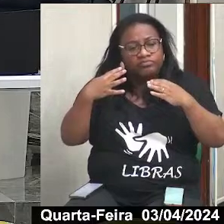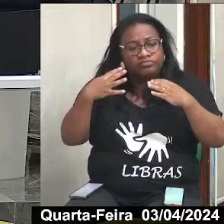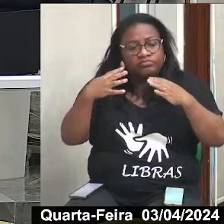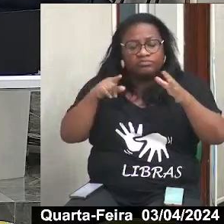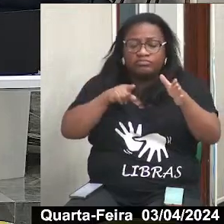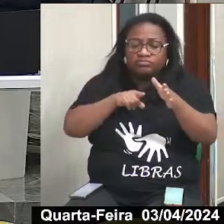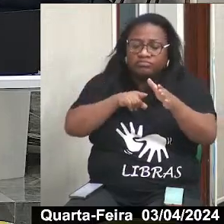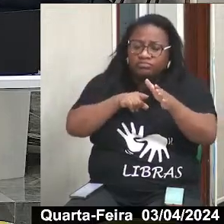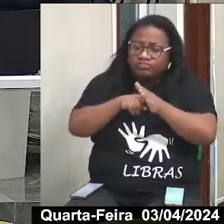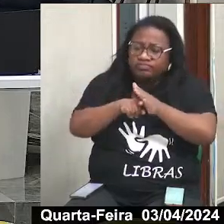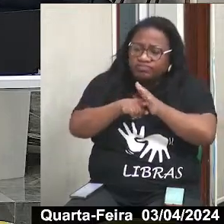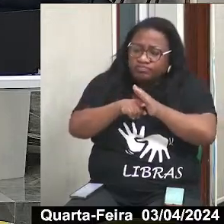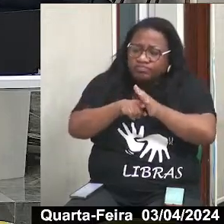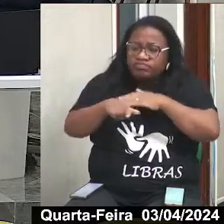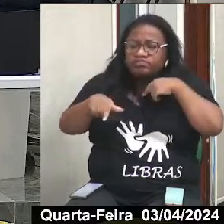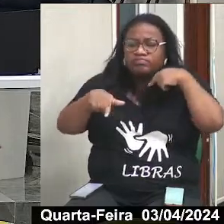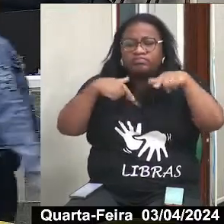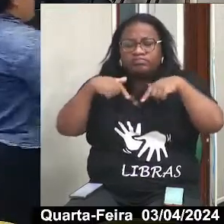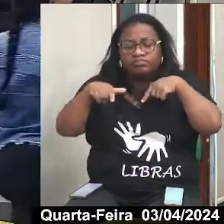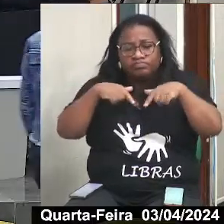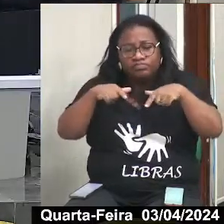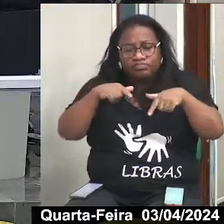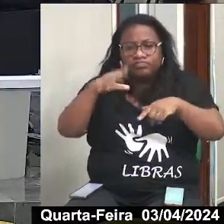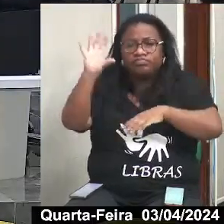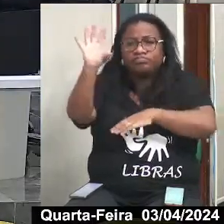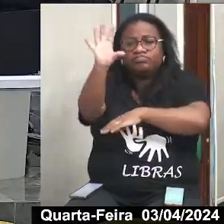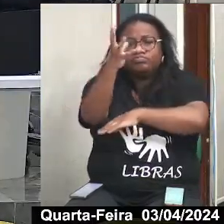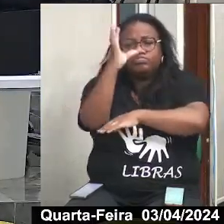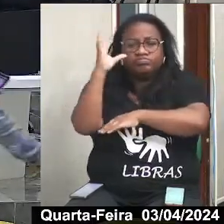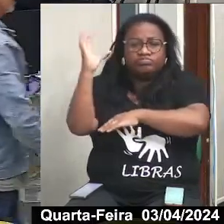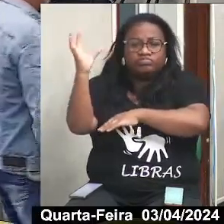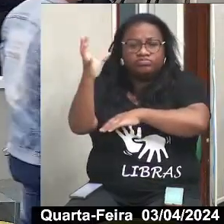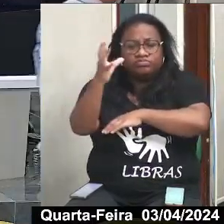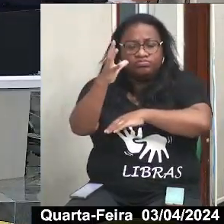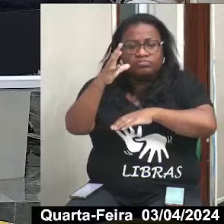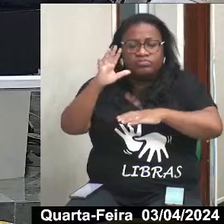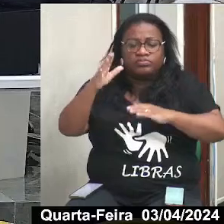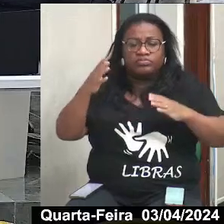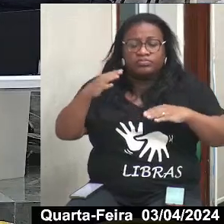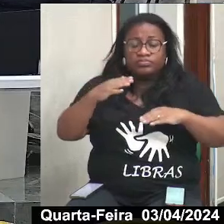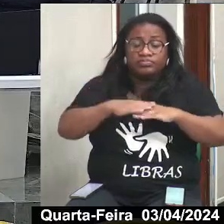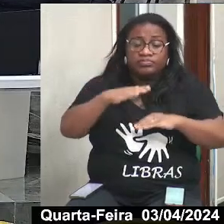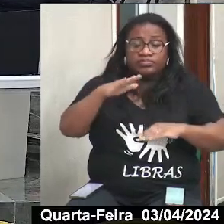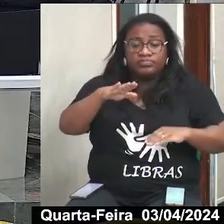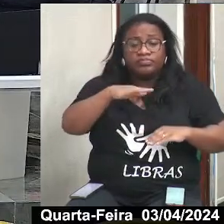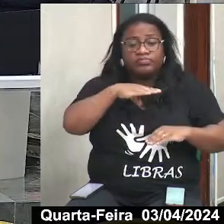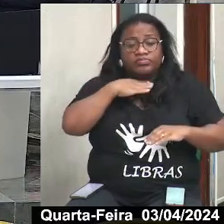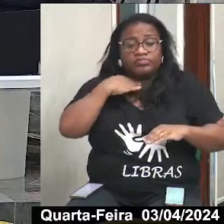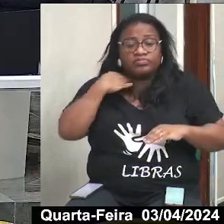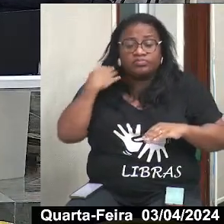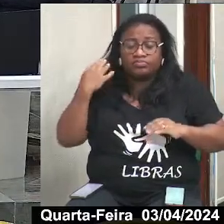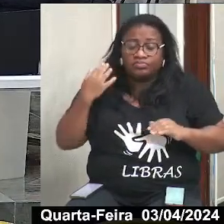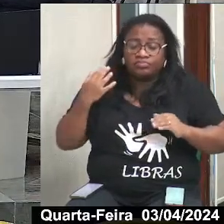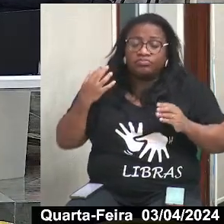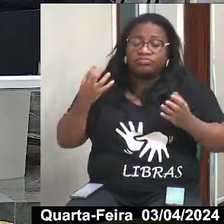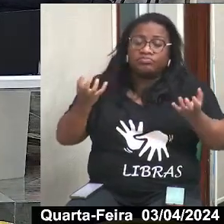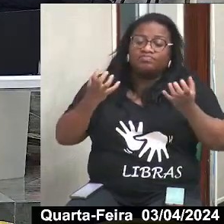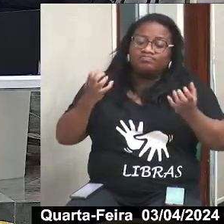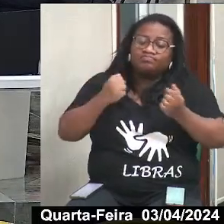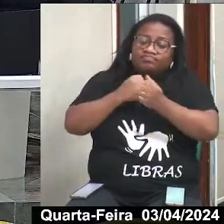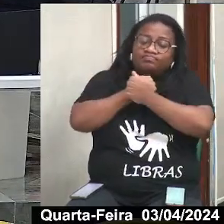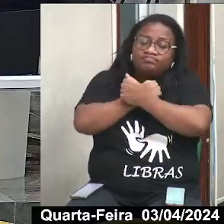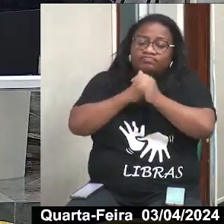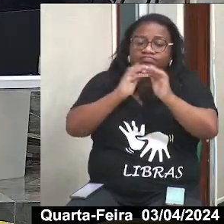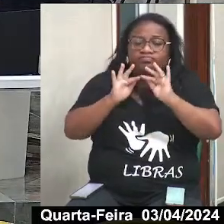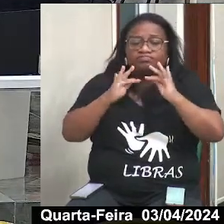foi uma pesquisadora que trabalhou muito pelas pautas ambientais e, infelizmente, ela veio a falecer. Eu quero até mandar um